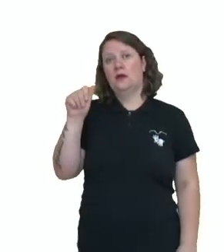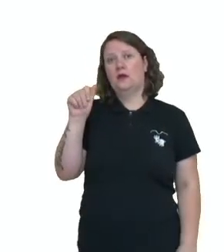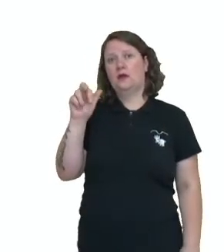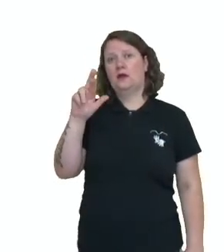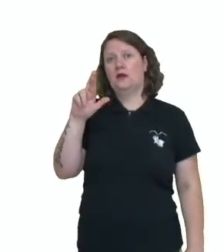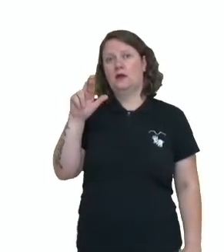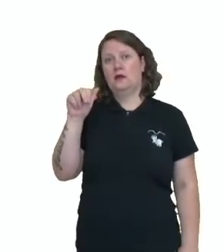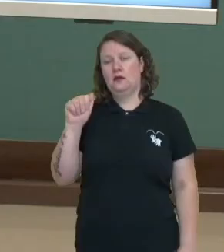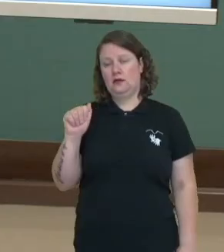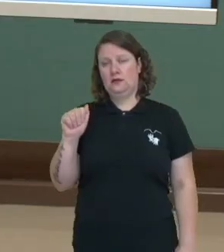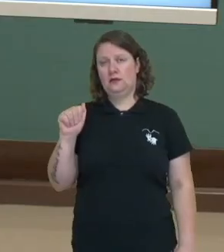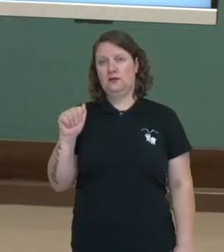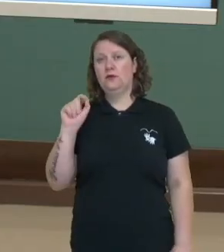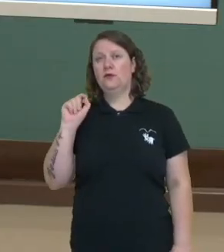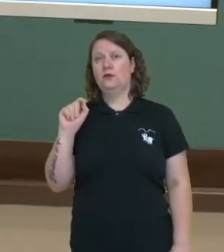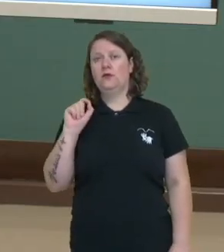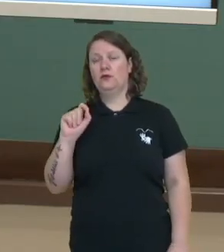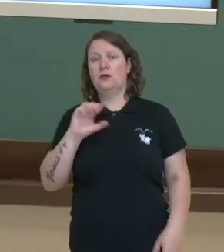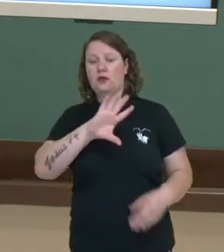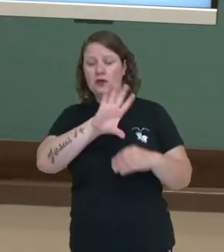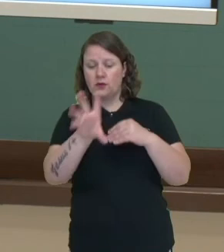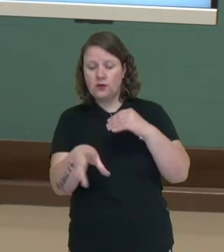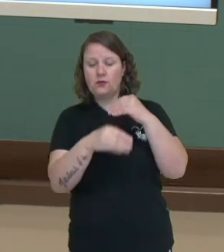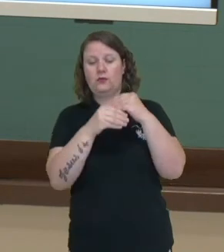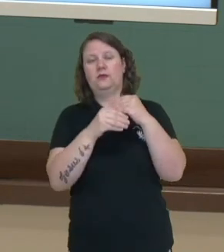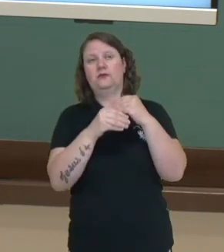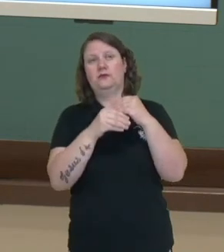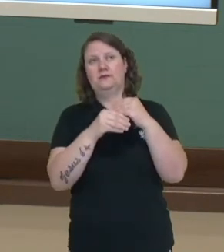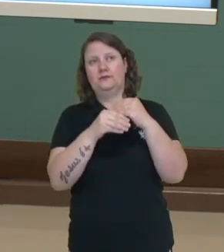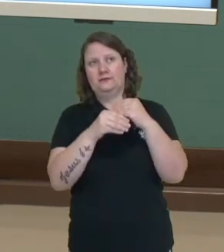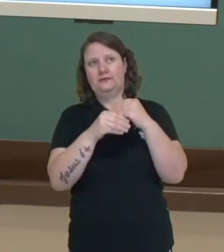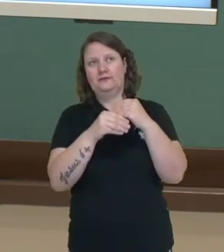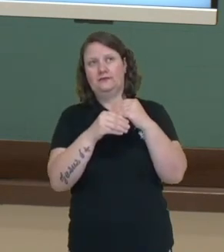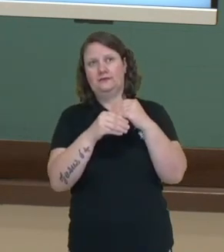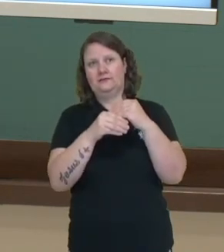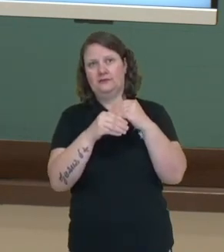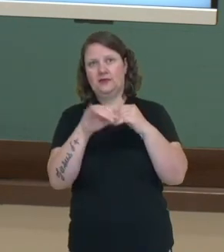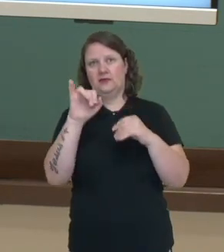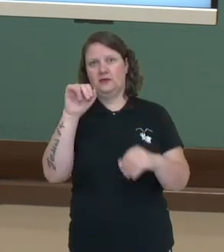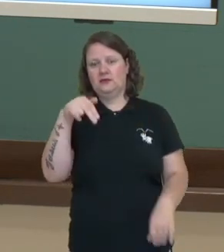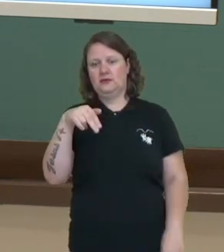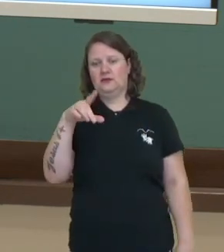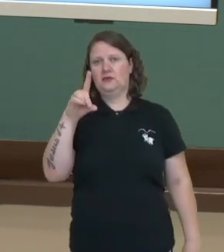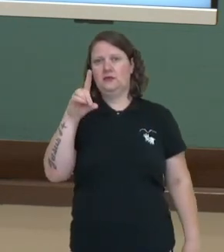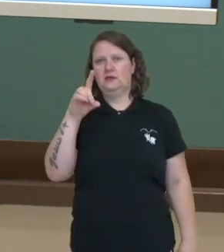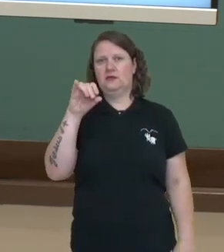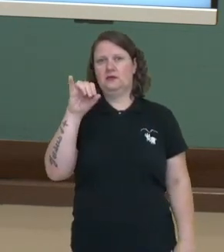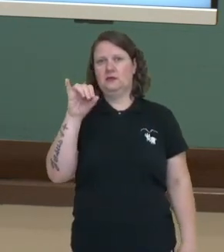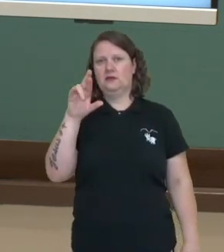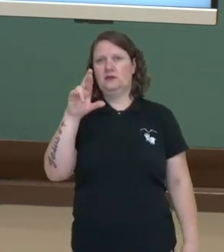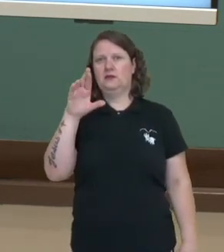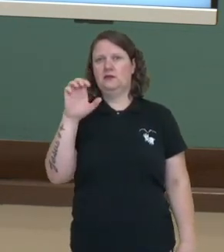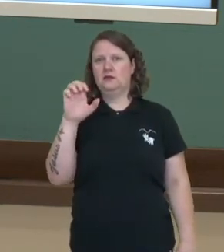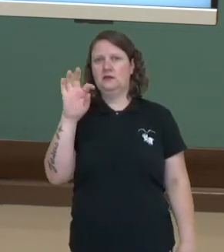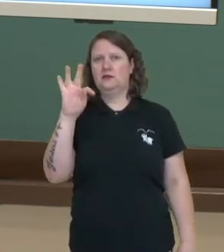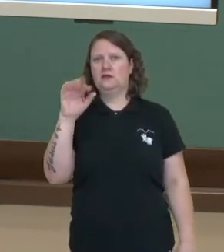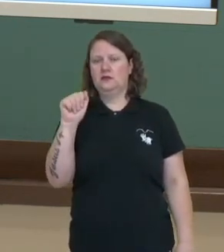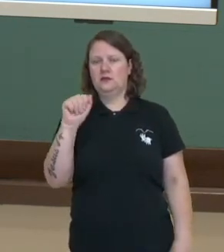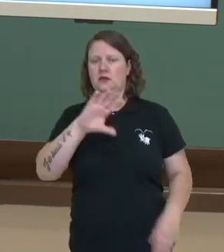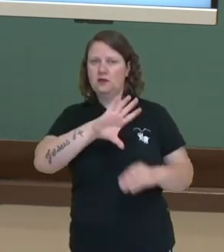Exigir uma preposição é um complemento? Então, objetiva indireta. Está completando o verbo e precisou